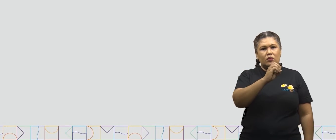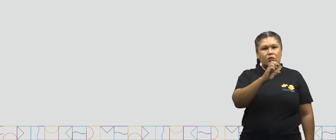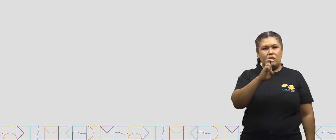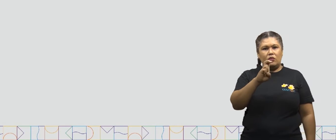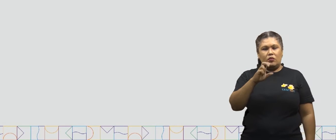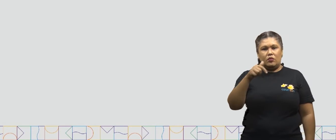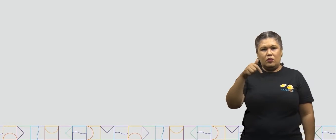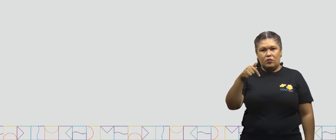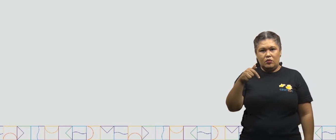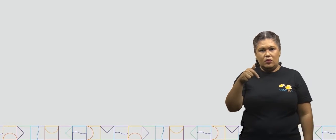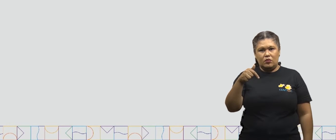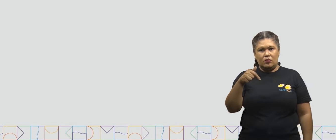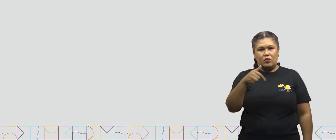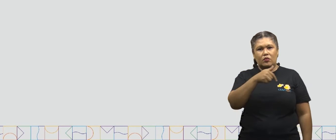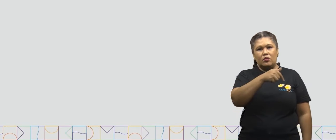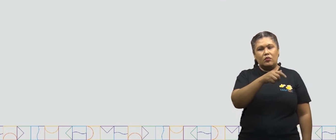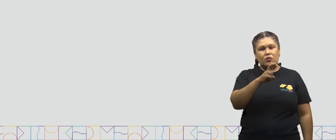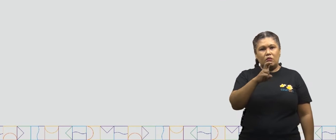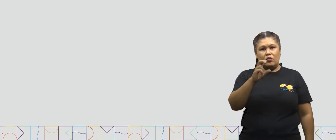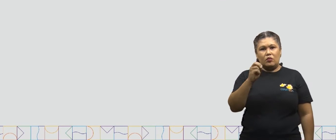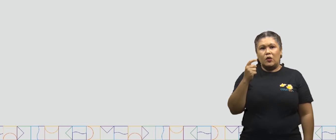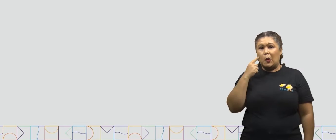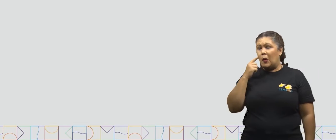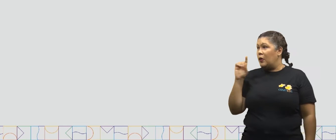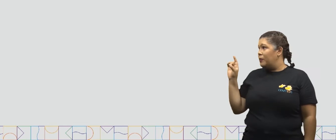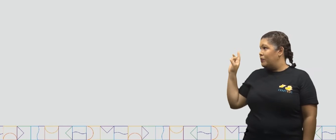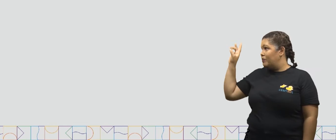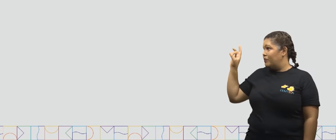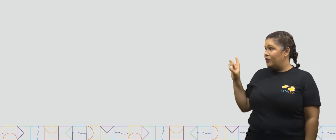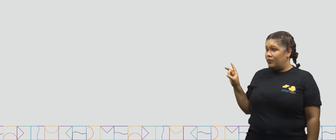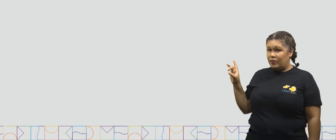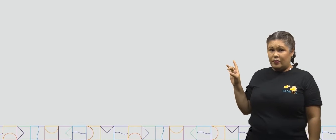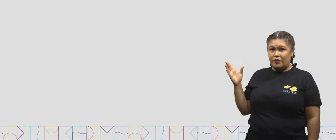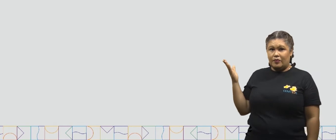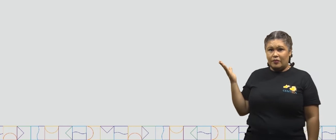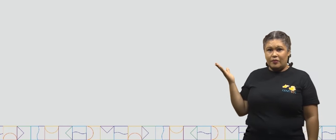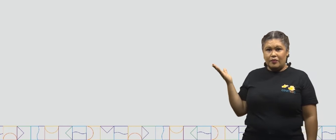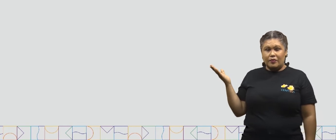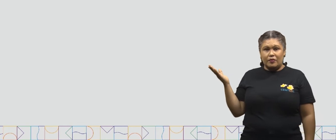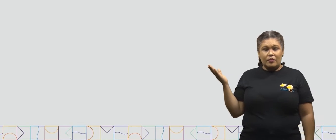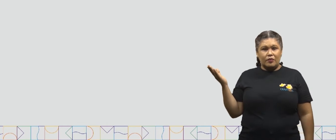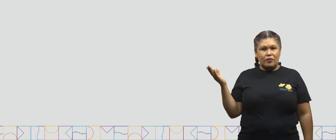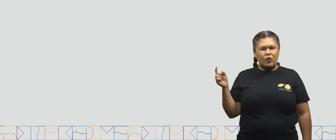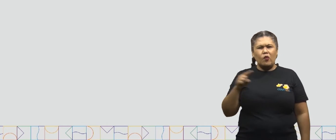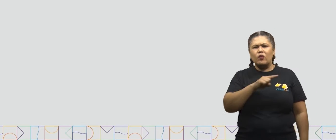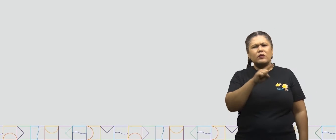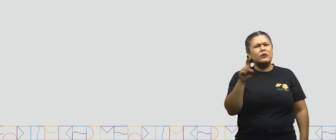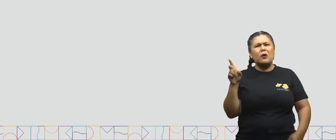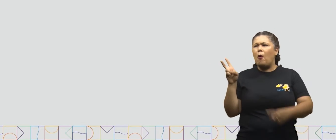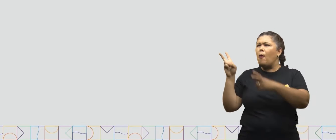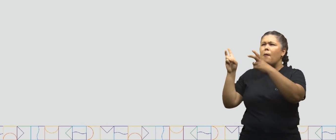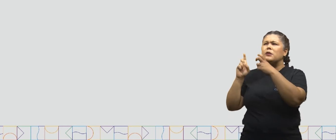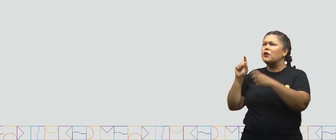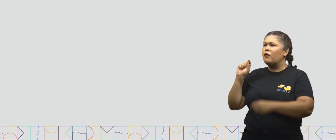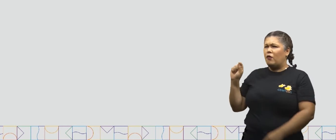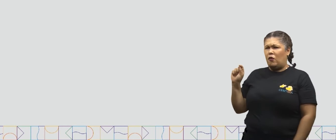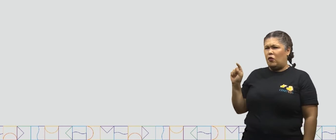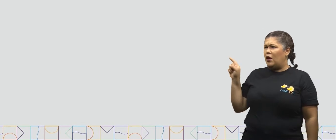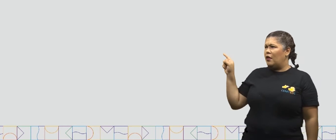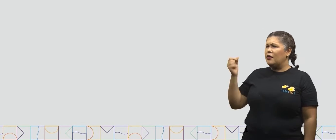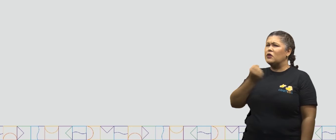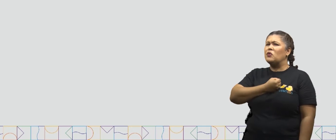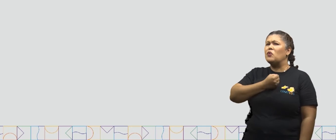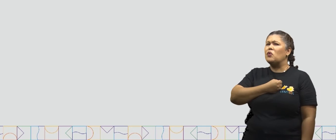507, 057 e 750. O que você observa que